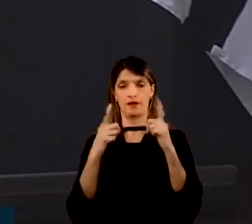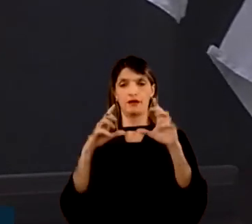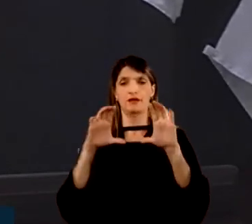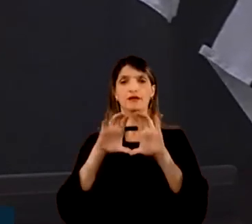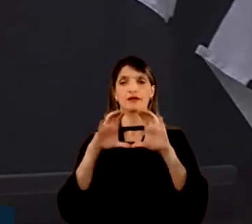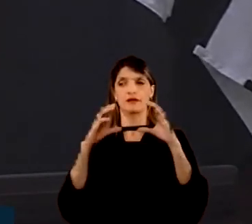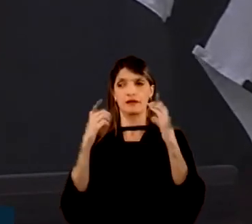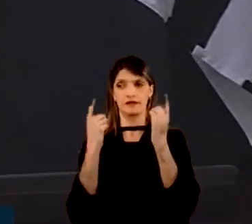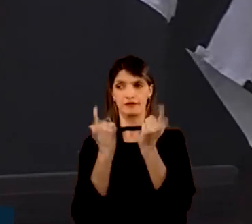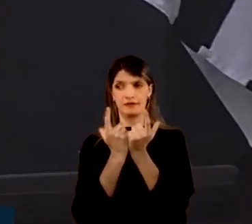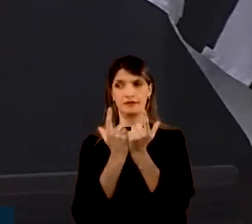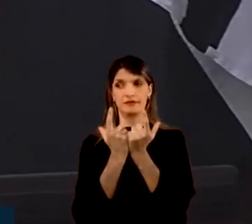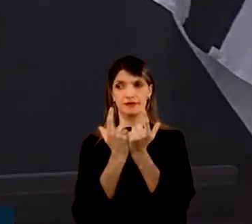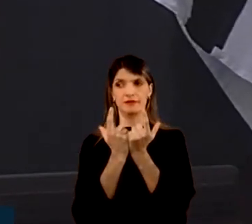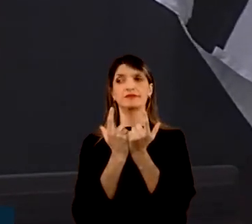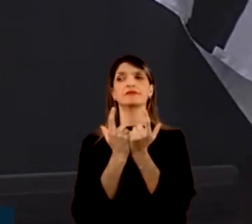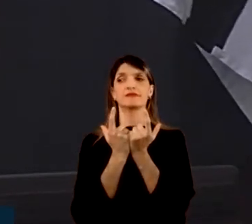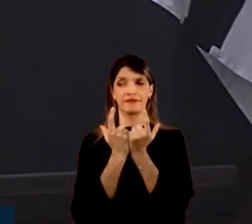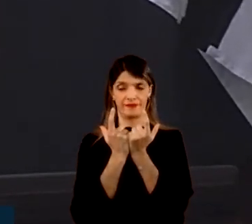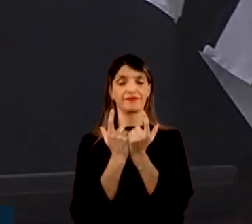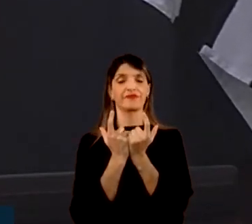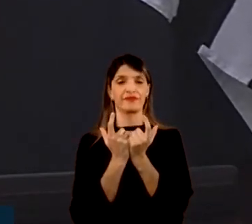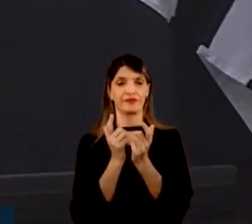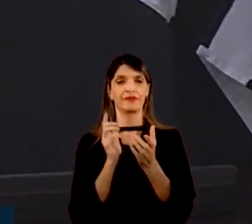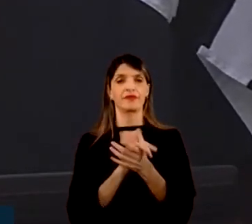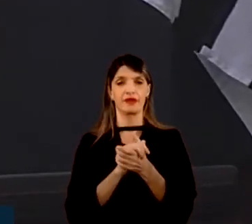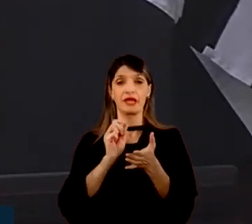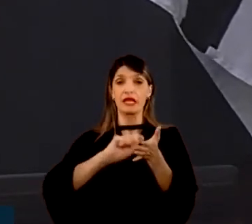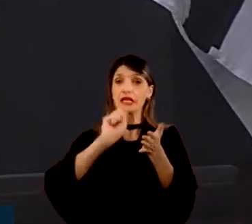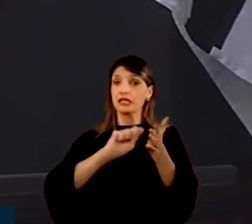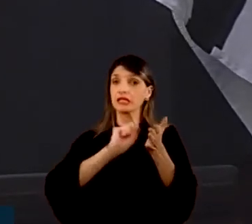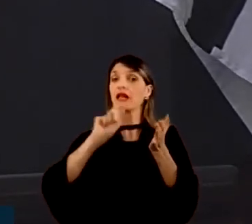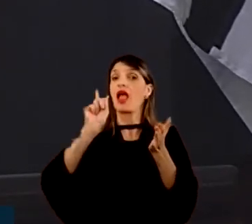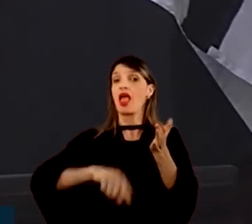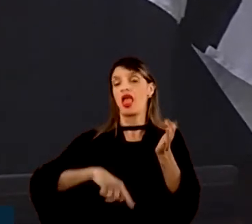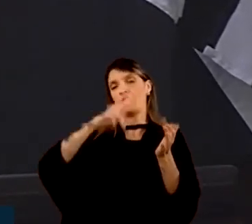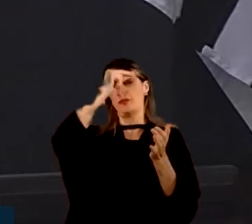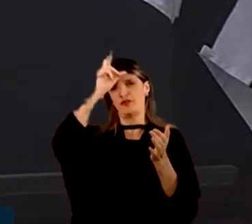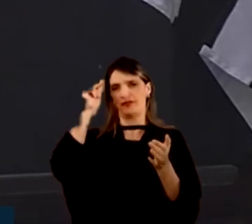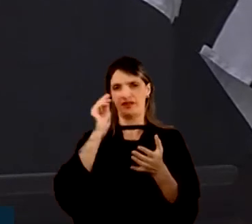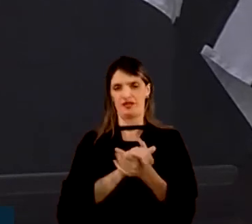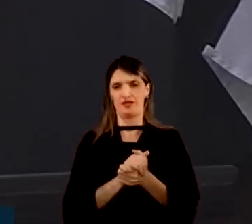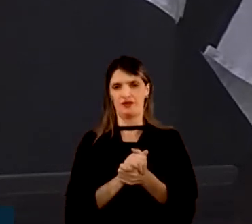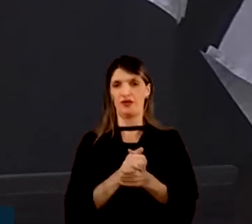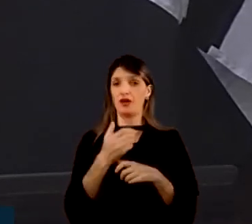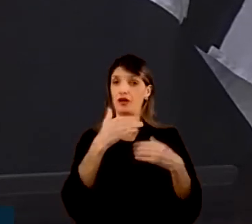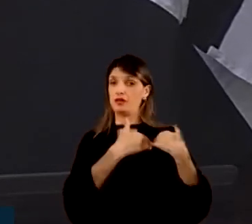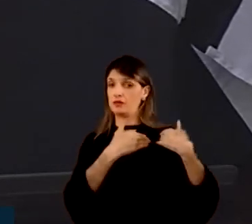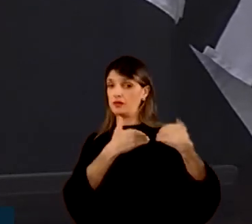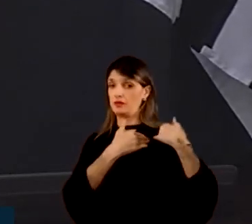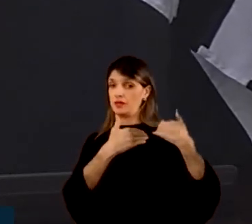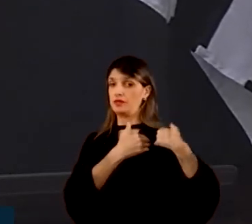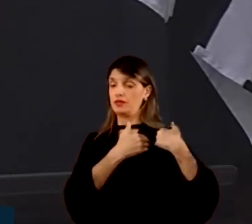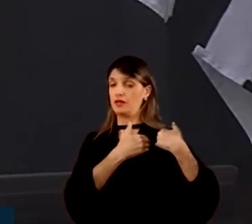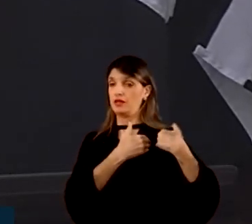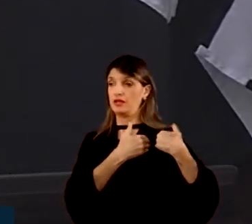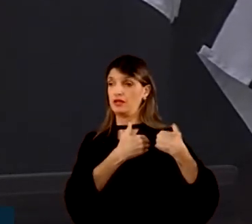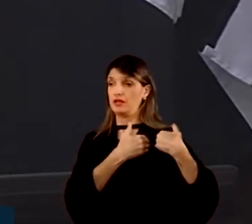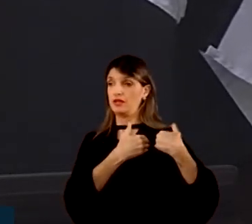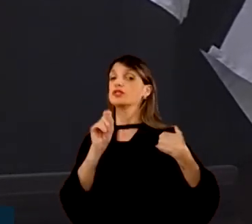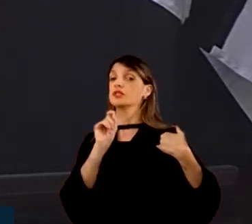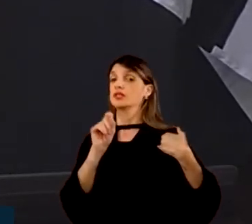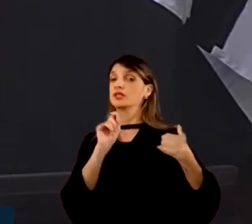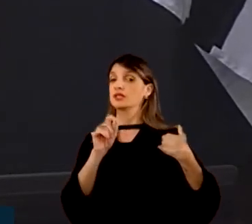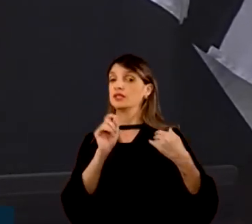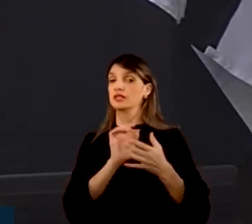liberar tudo, sendo que a caneta é do prefeito. E a responsabilidade, seja pelo êxito ou